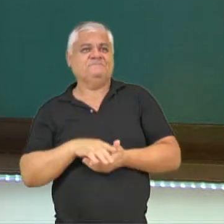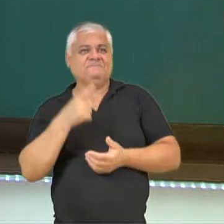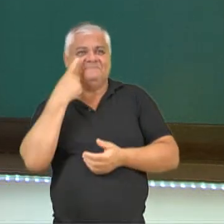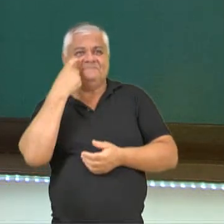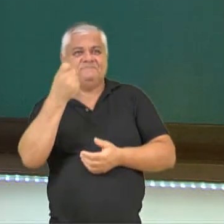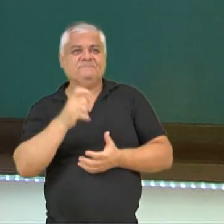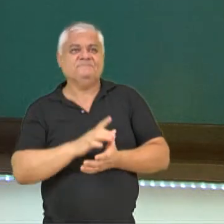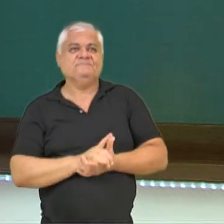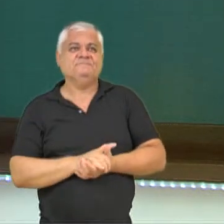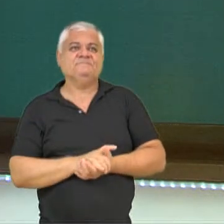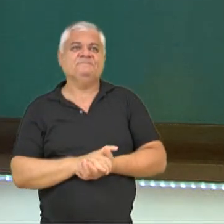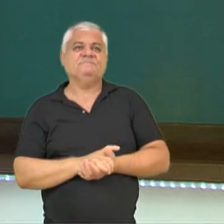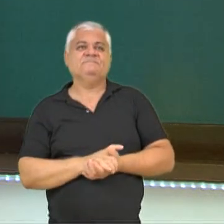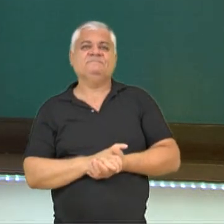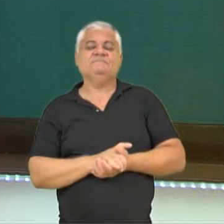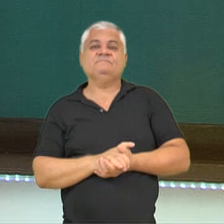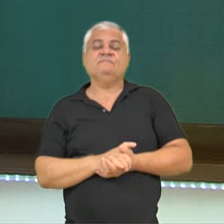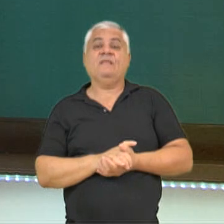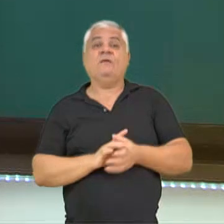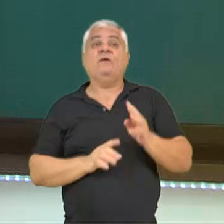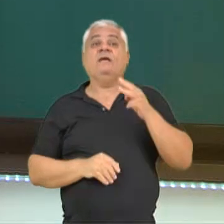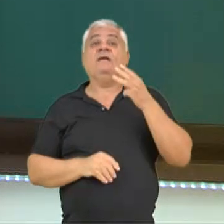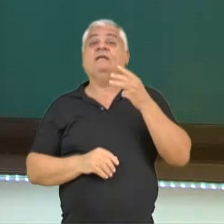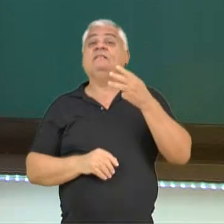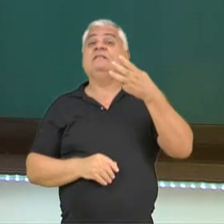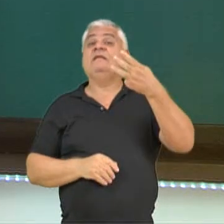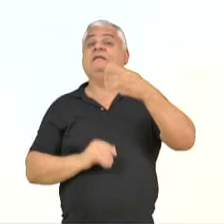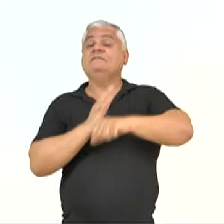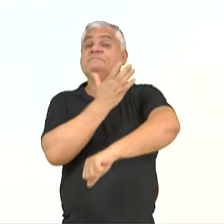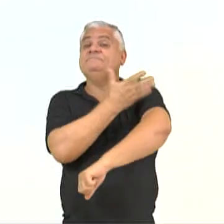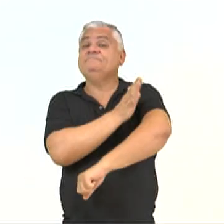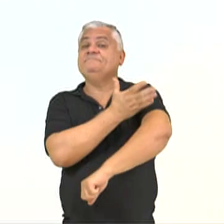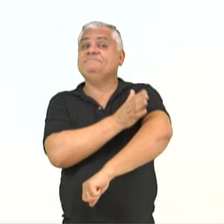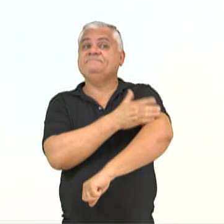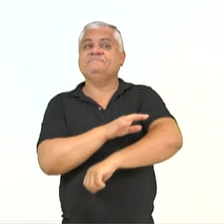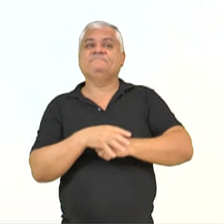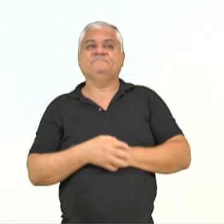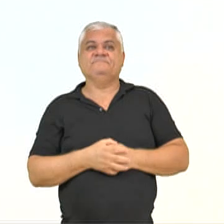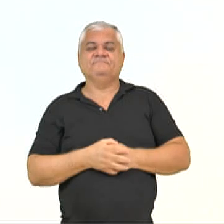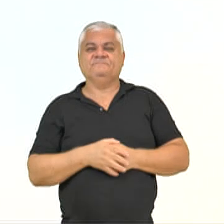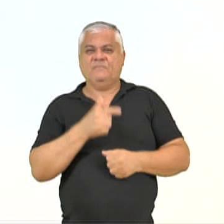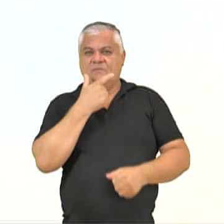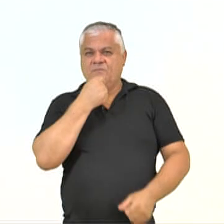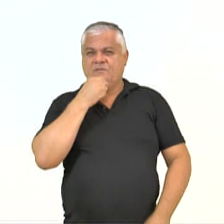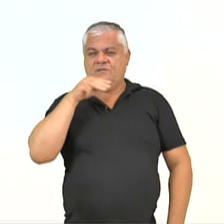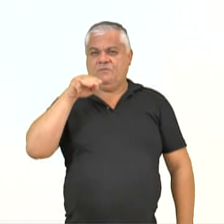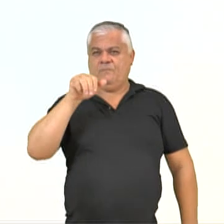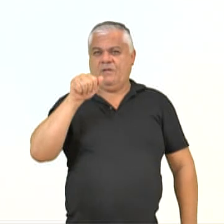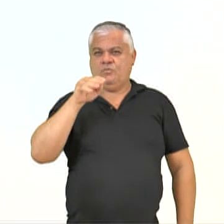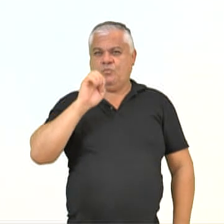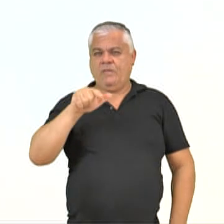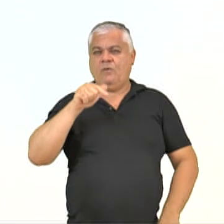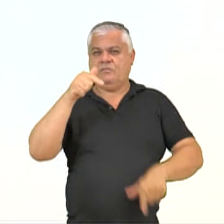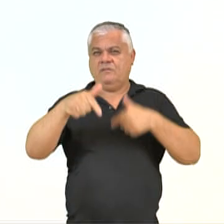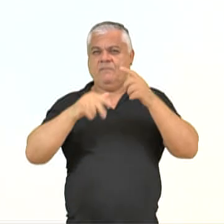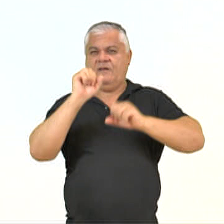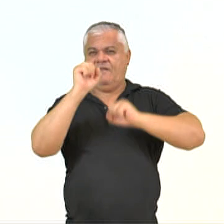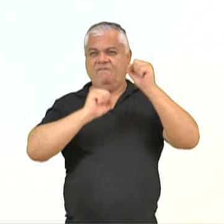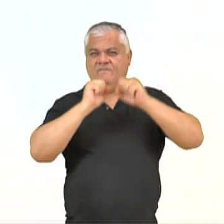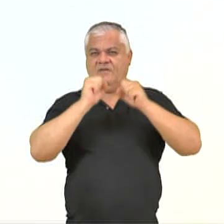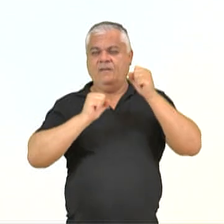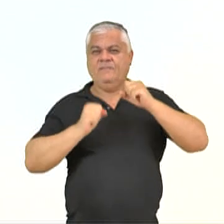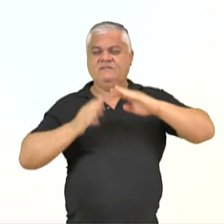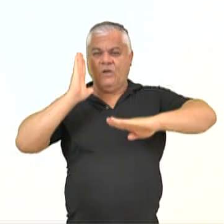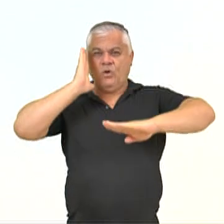interessante. E 3 para você agora, olha lá. Manuel trabalha em uma siderúrgica e precisa cortar uma barra de